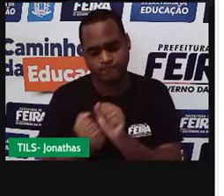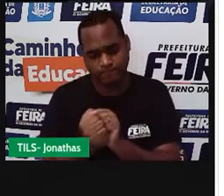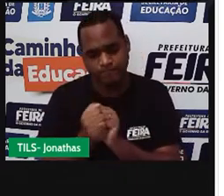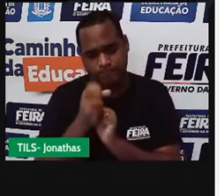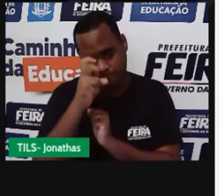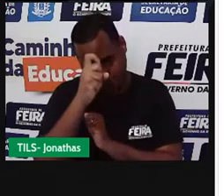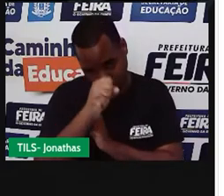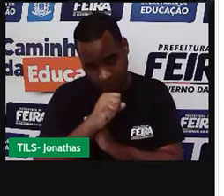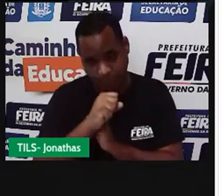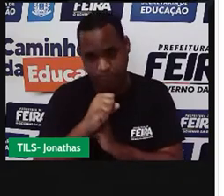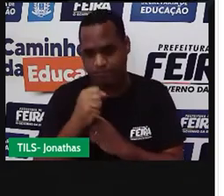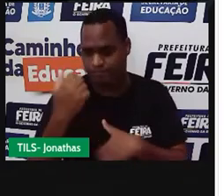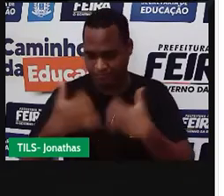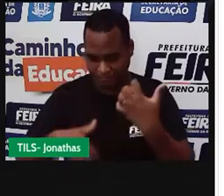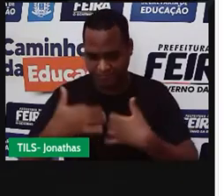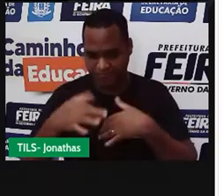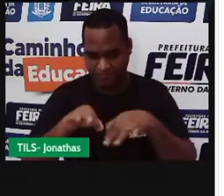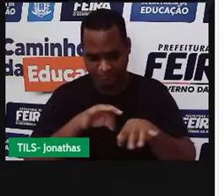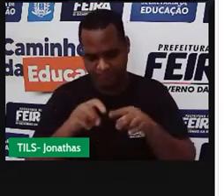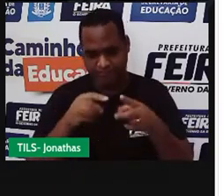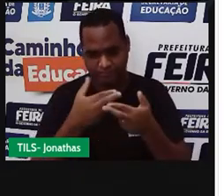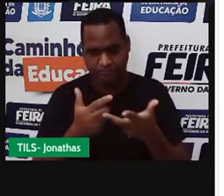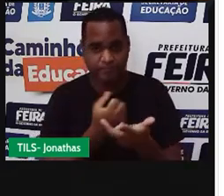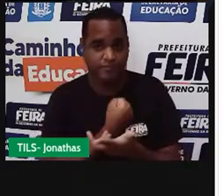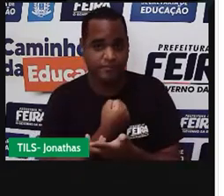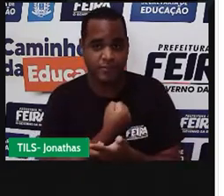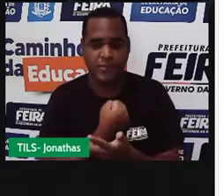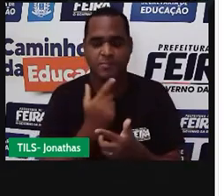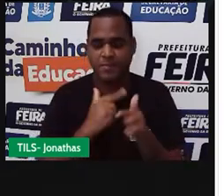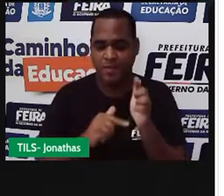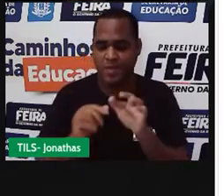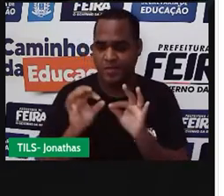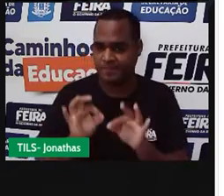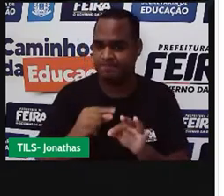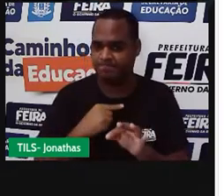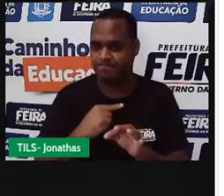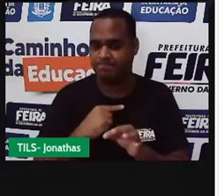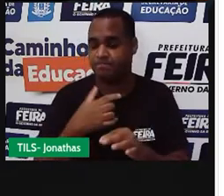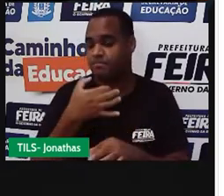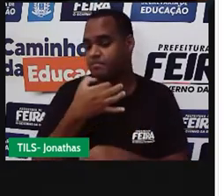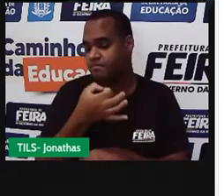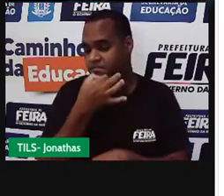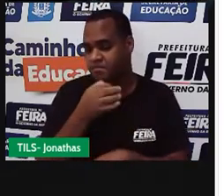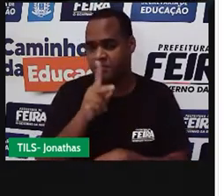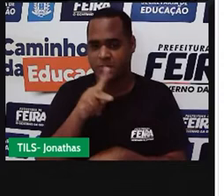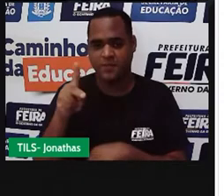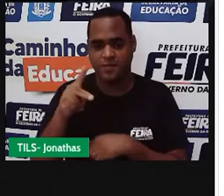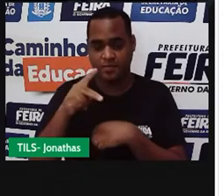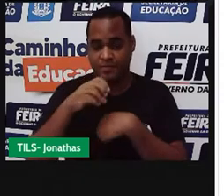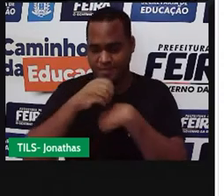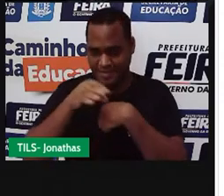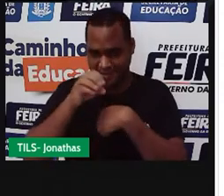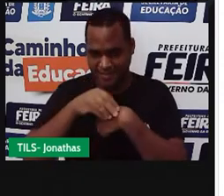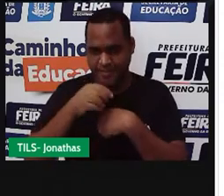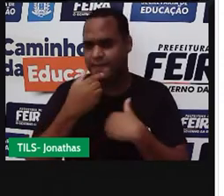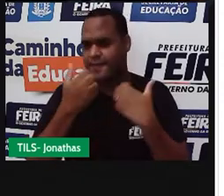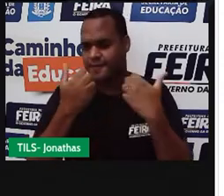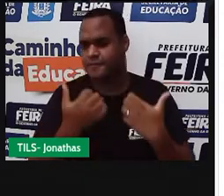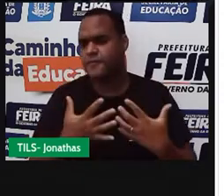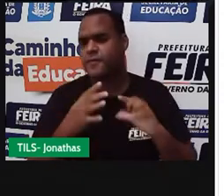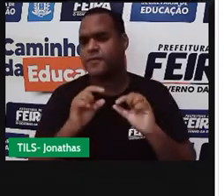resolver essa expressão numérica aqui e agora dica do professor Iago para você entender como é que se